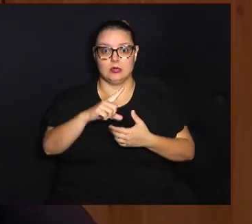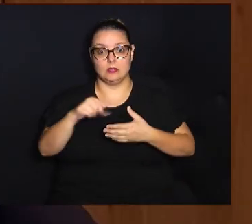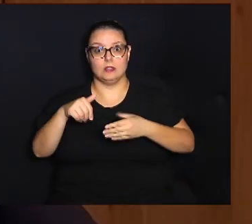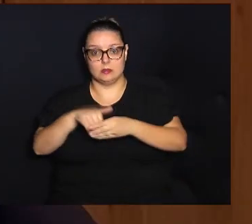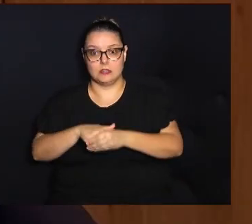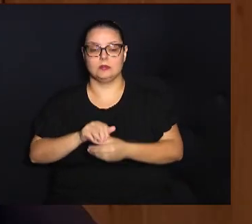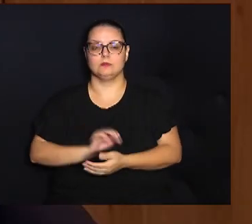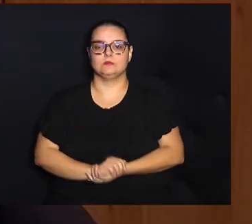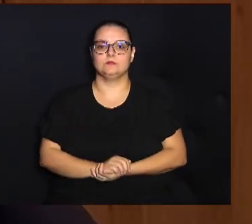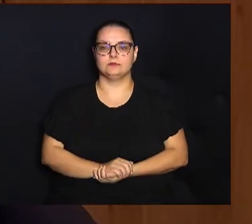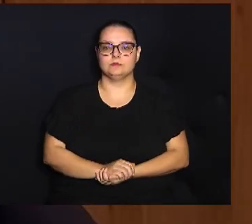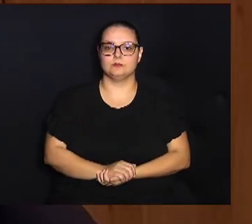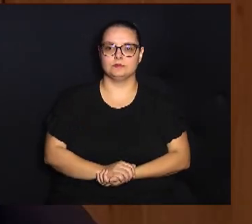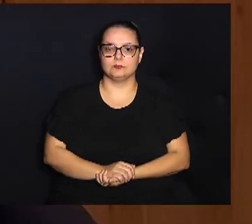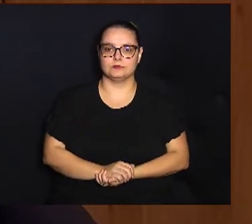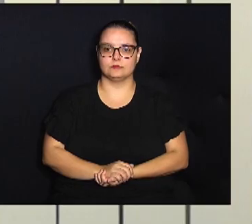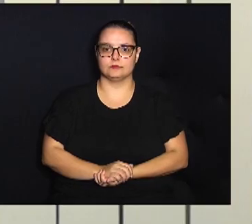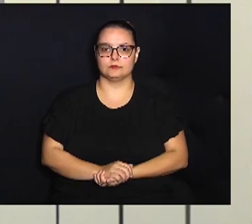cargo.